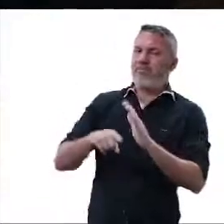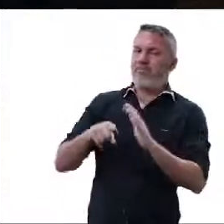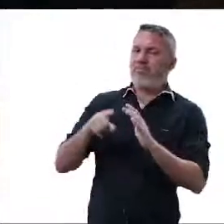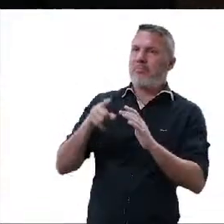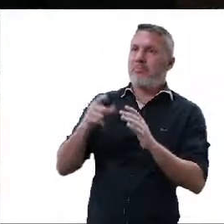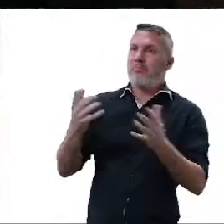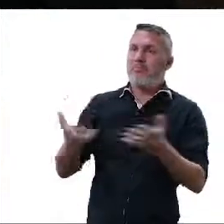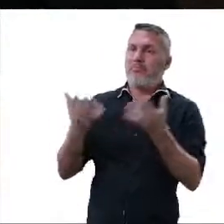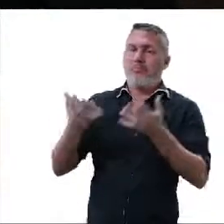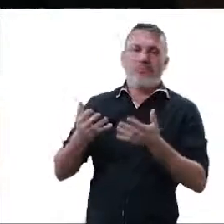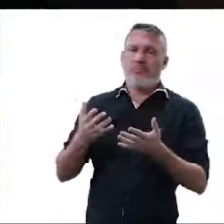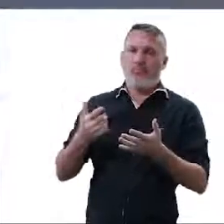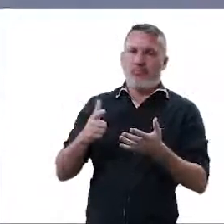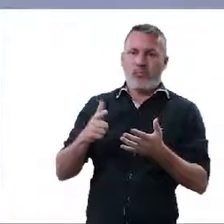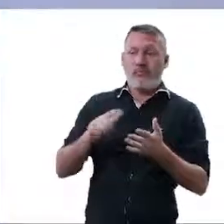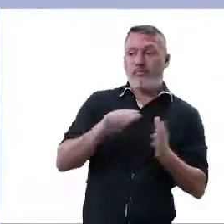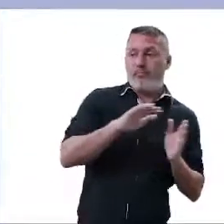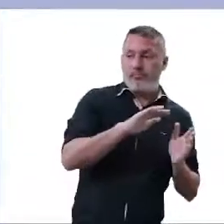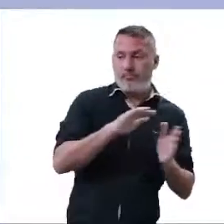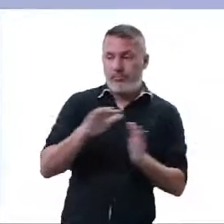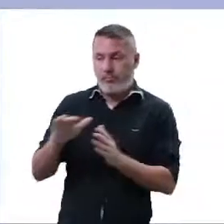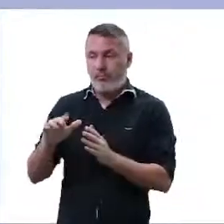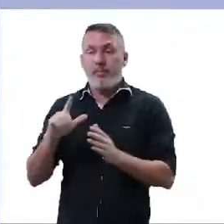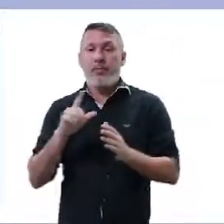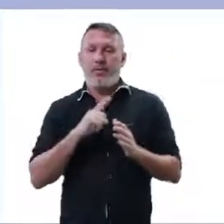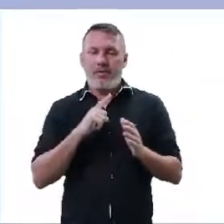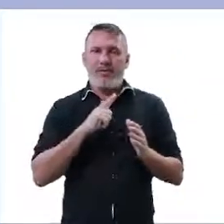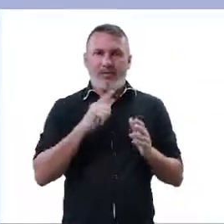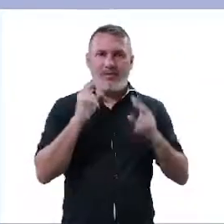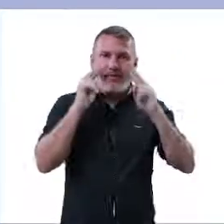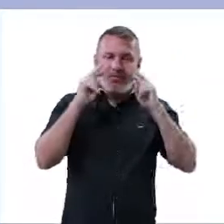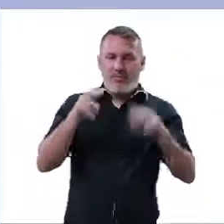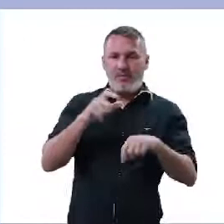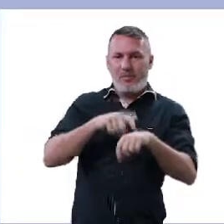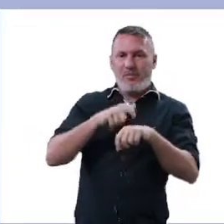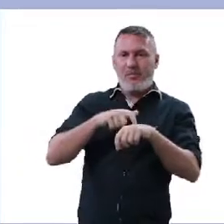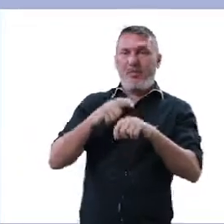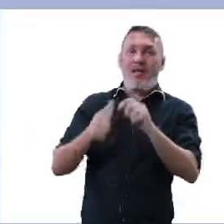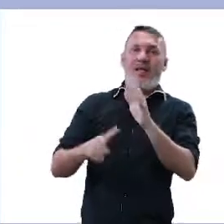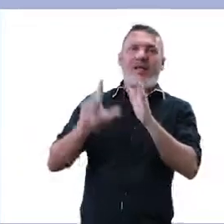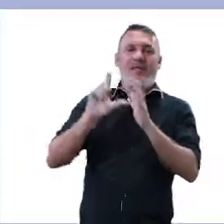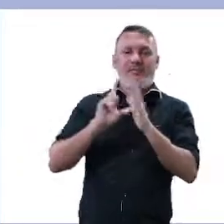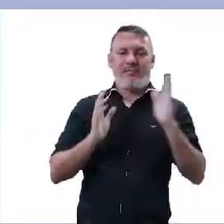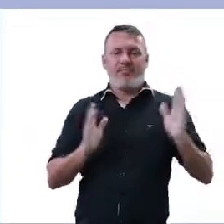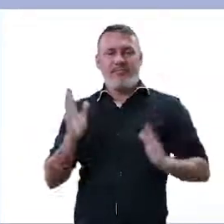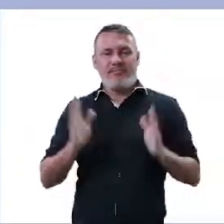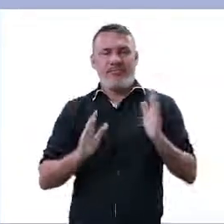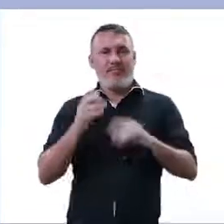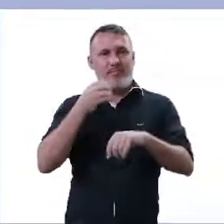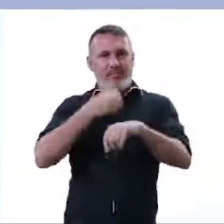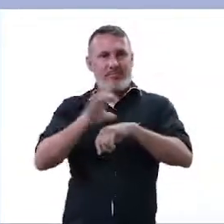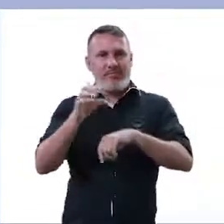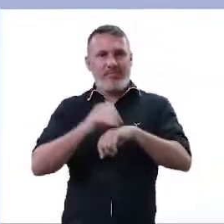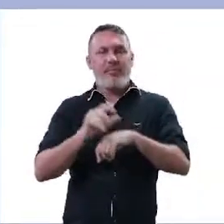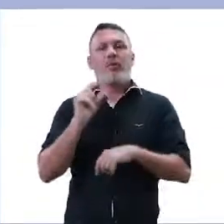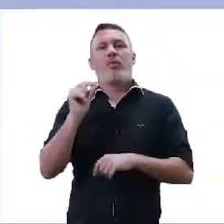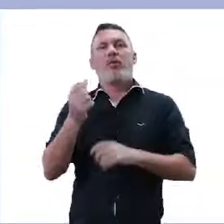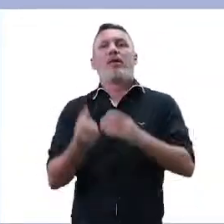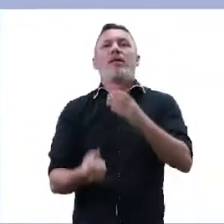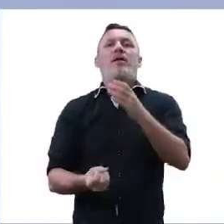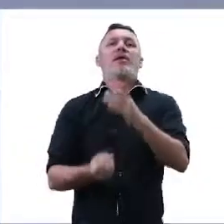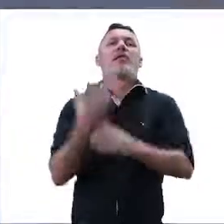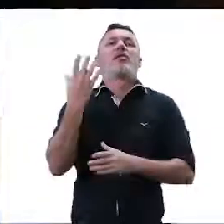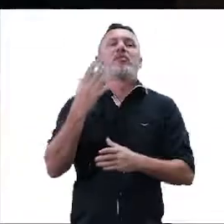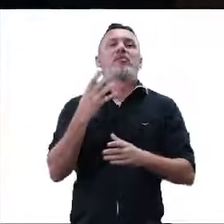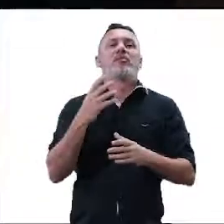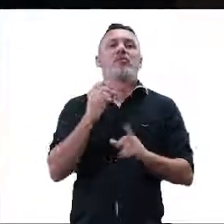Tá? E aí, lembra quando nós vimos na aula anterior sobre o